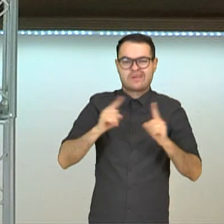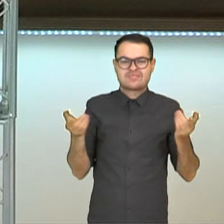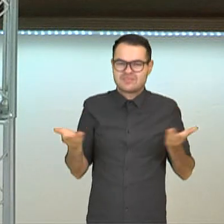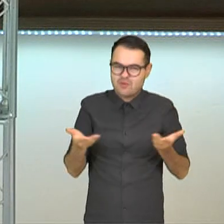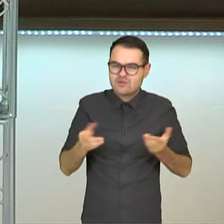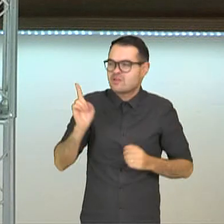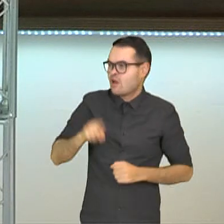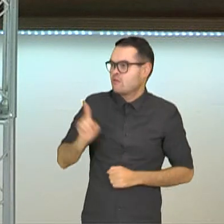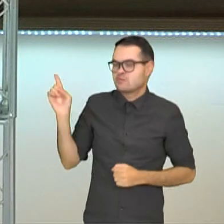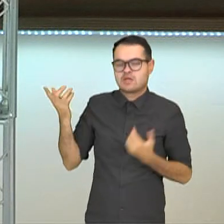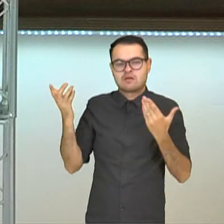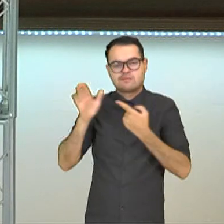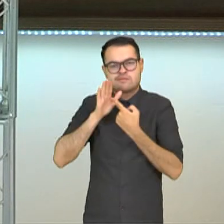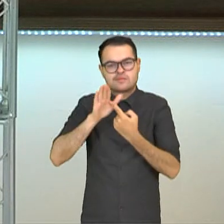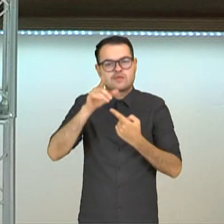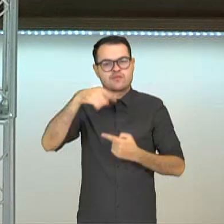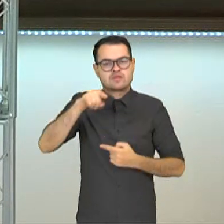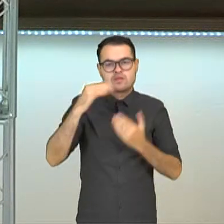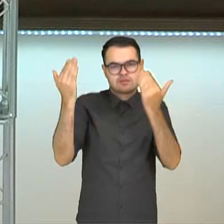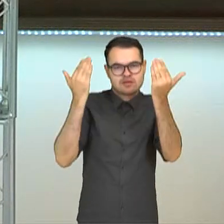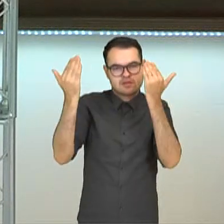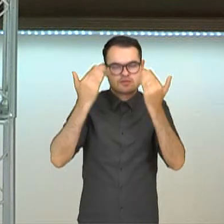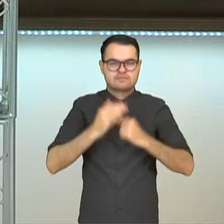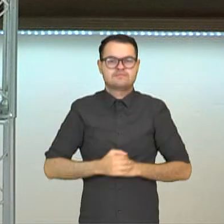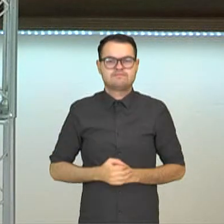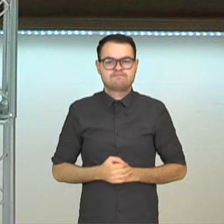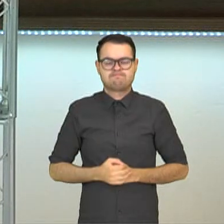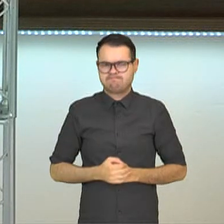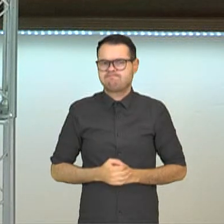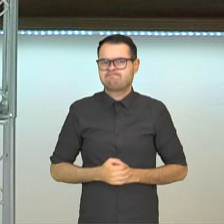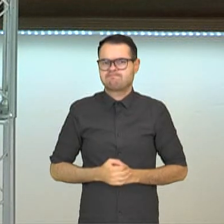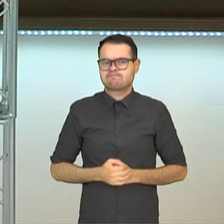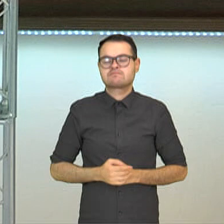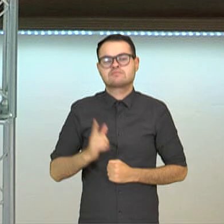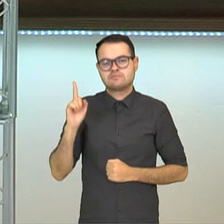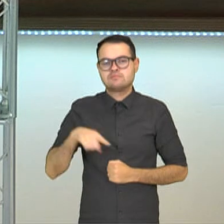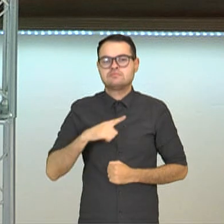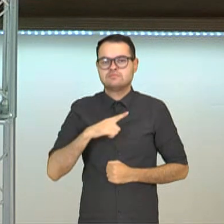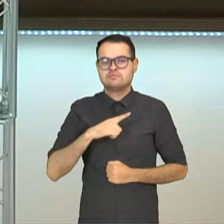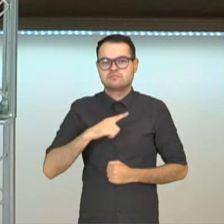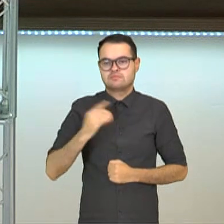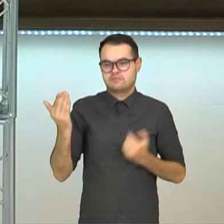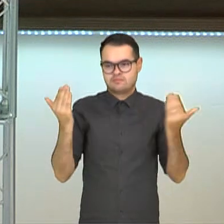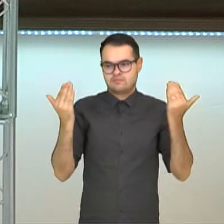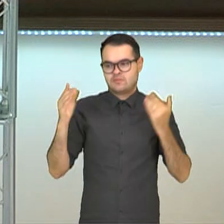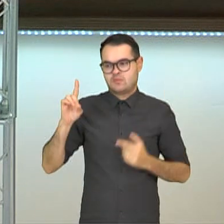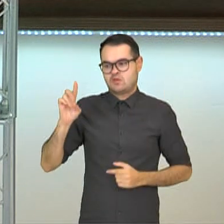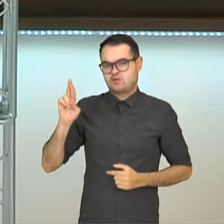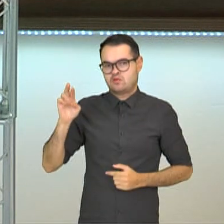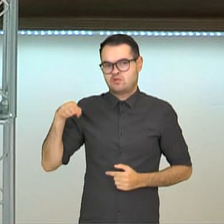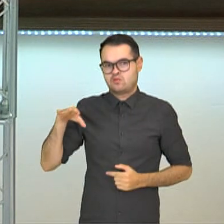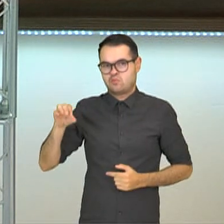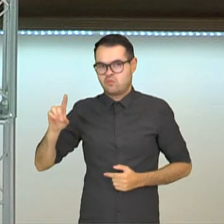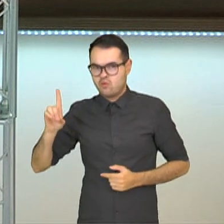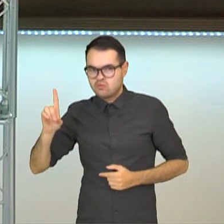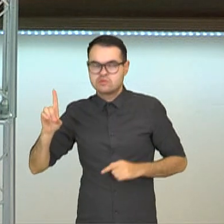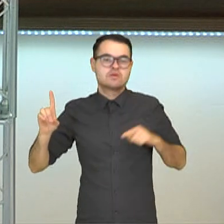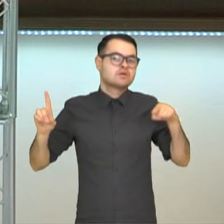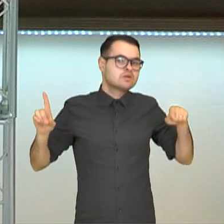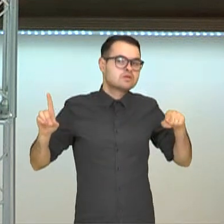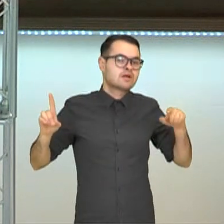esses os sentidos que eu gostaria que vocês analisassem. Então a comparação entre o poema do Drummond e o poema da Adélia